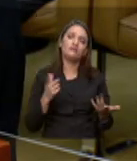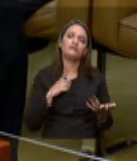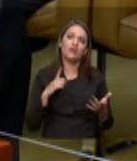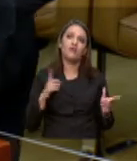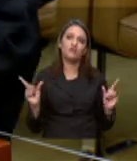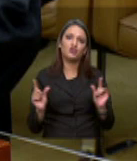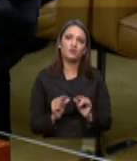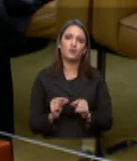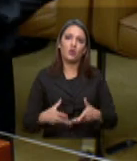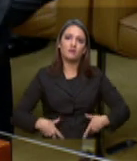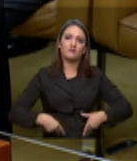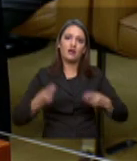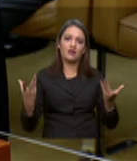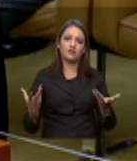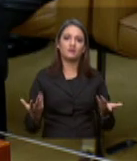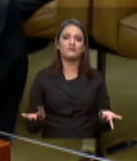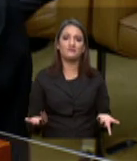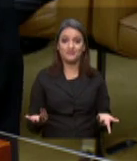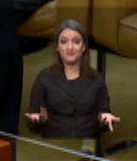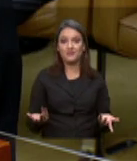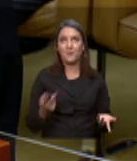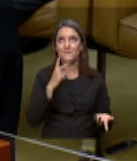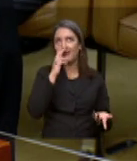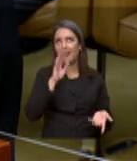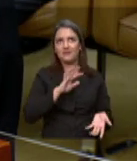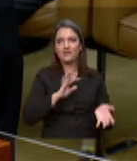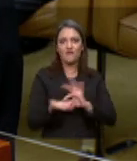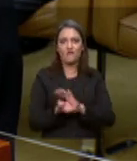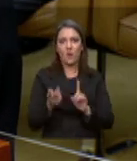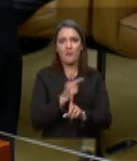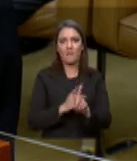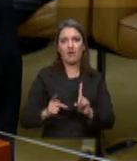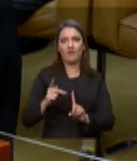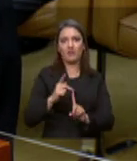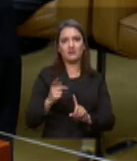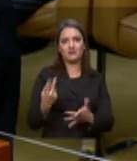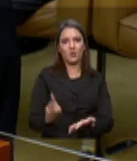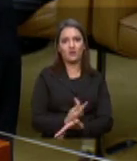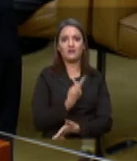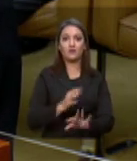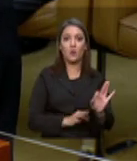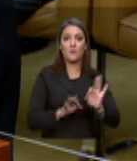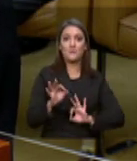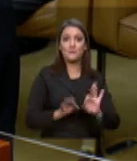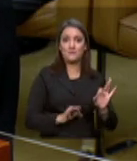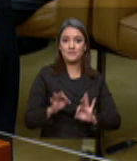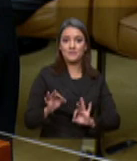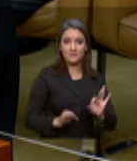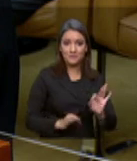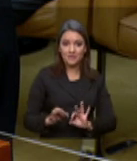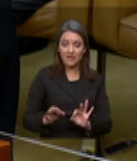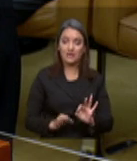Previdência, de uma reforma da Previdência, que o plano de prevenção e combate ao desmatamento, né,